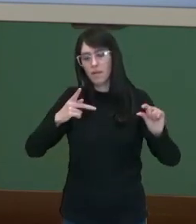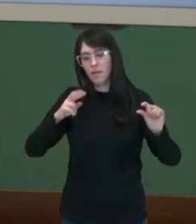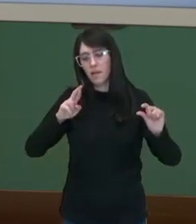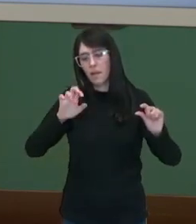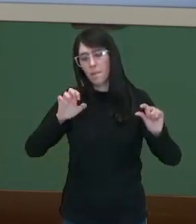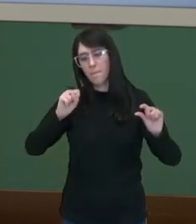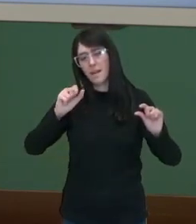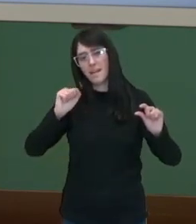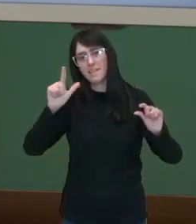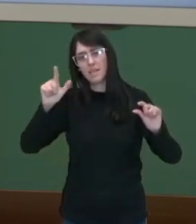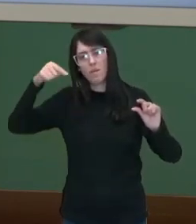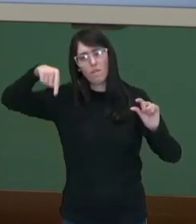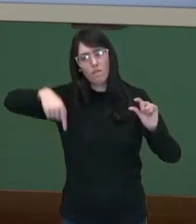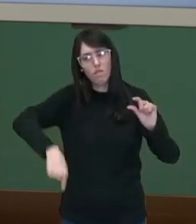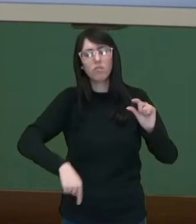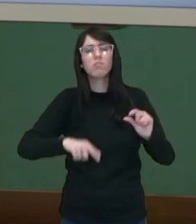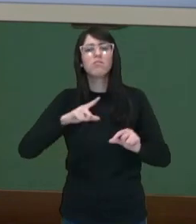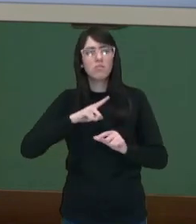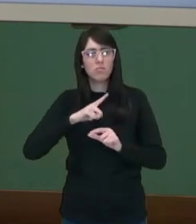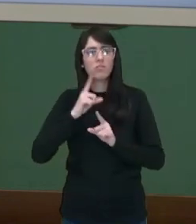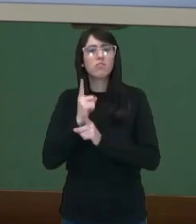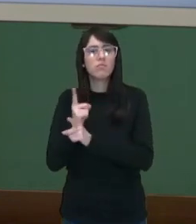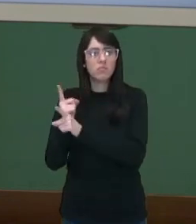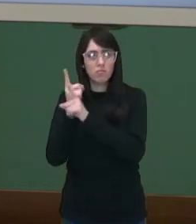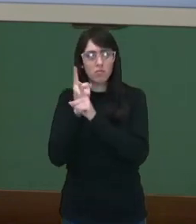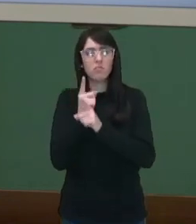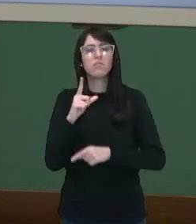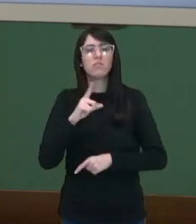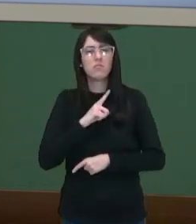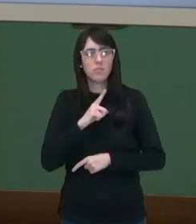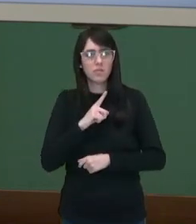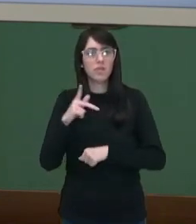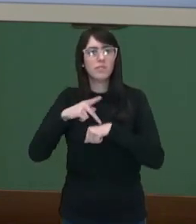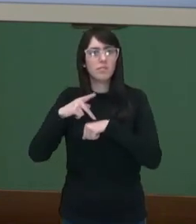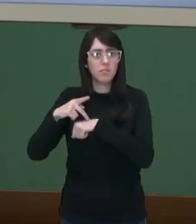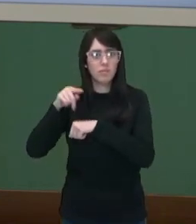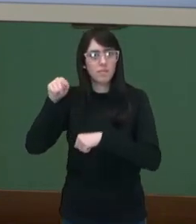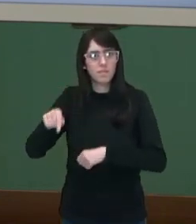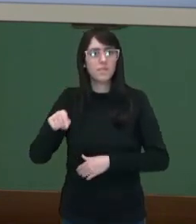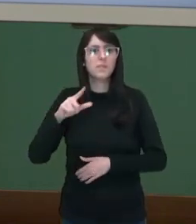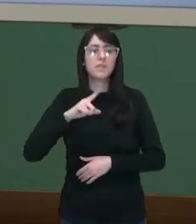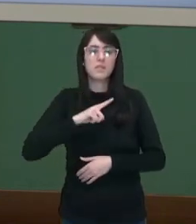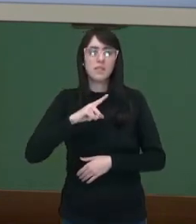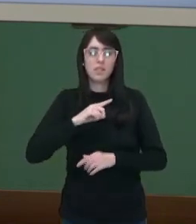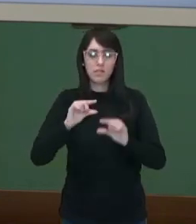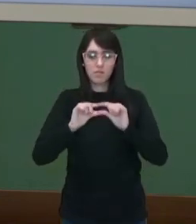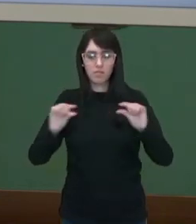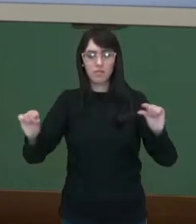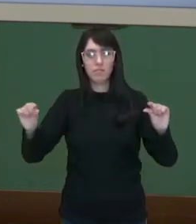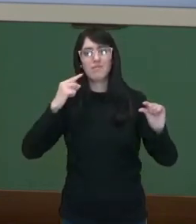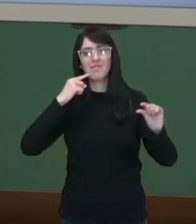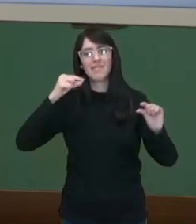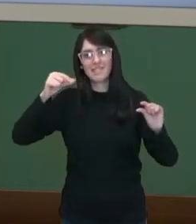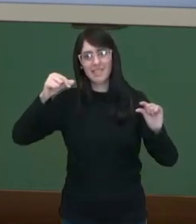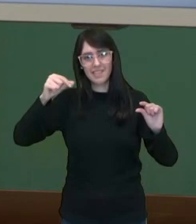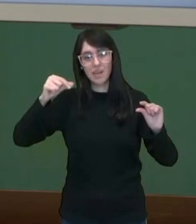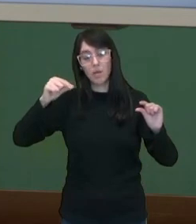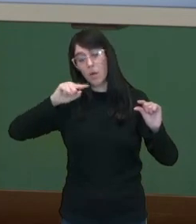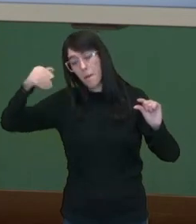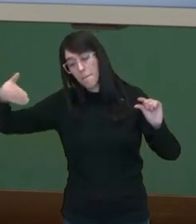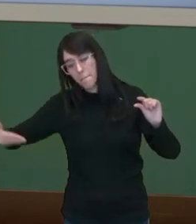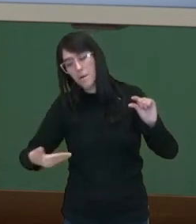pré-sal. No fundo do oceano existem as camadas rochosas, temos a camada de sal e abaixo